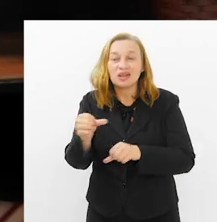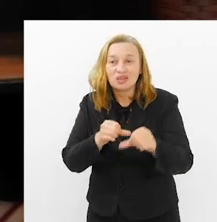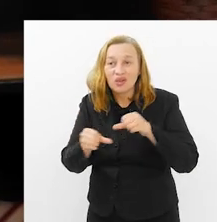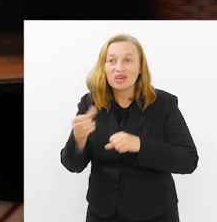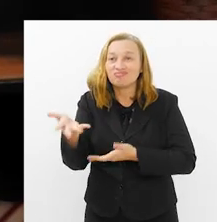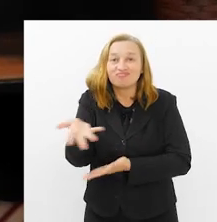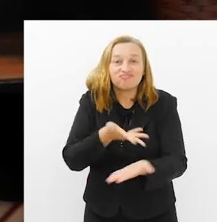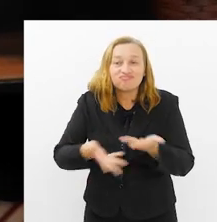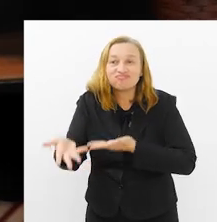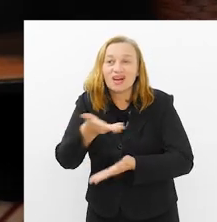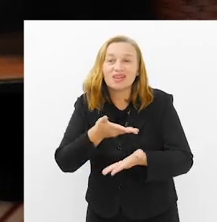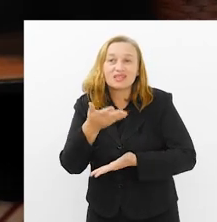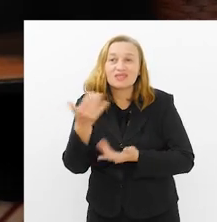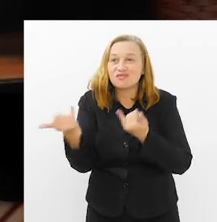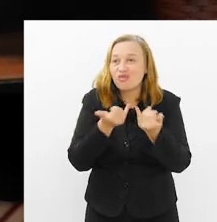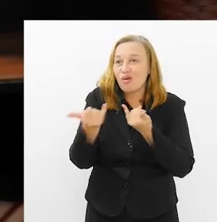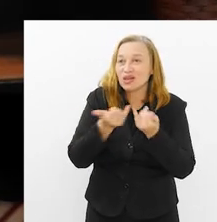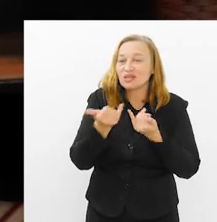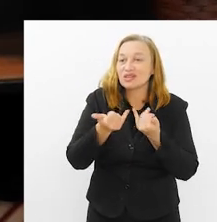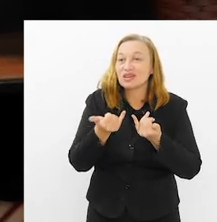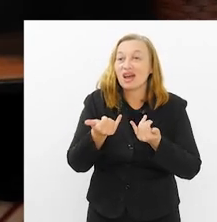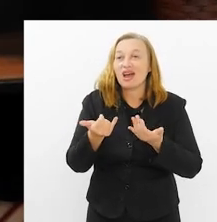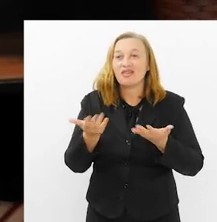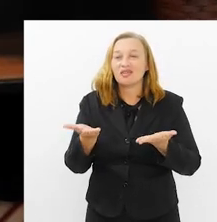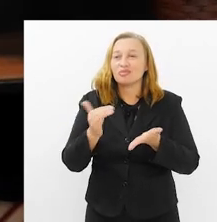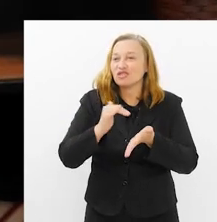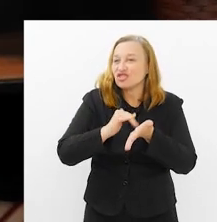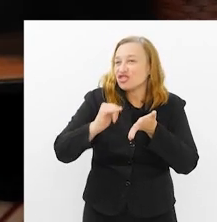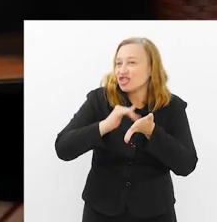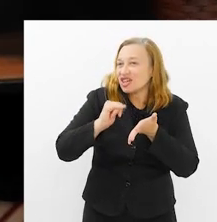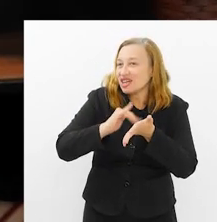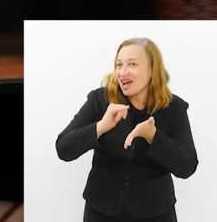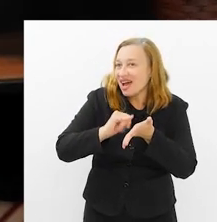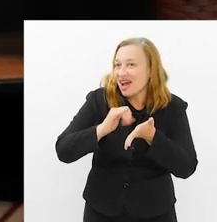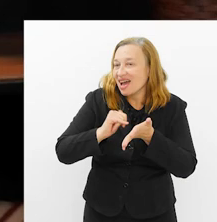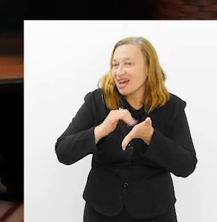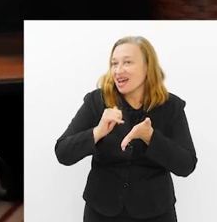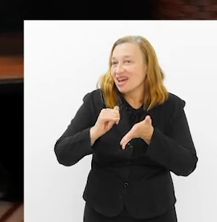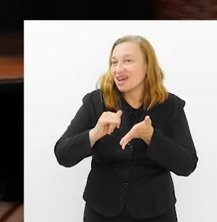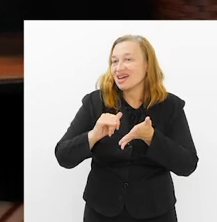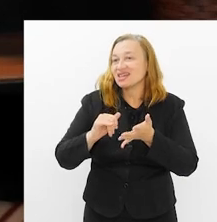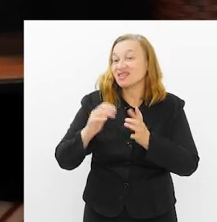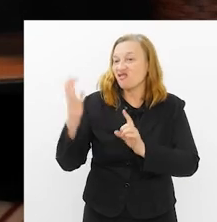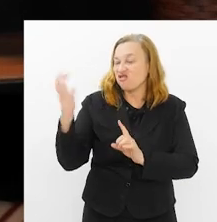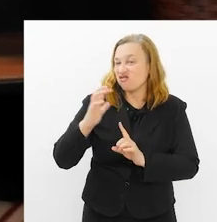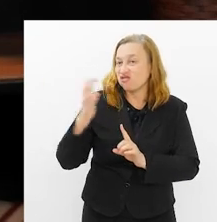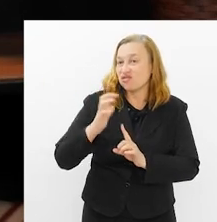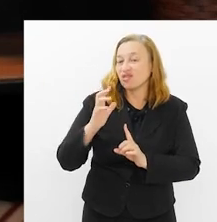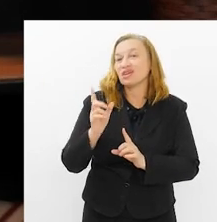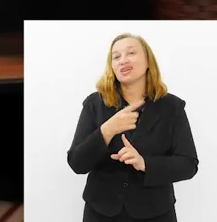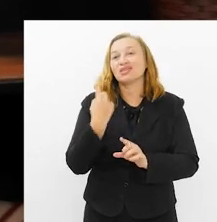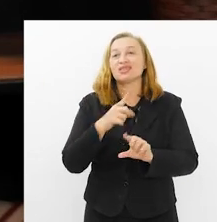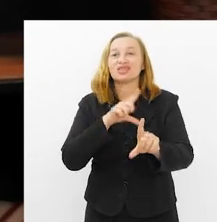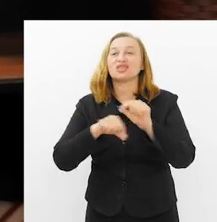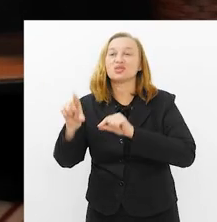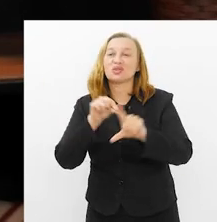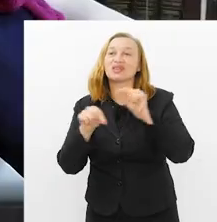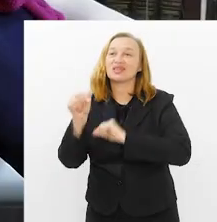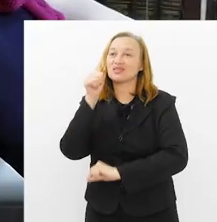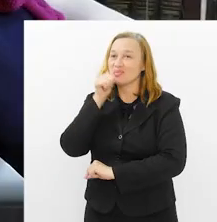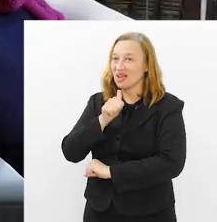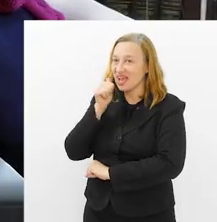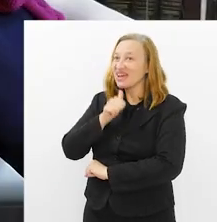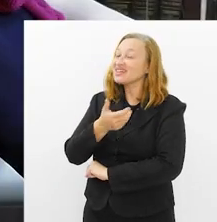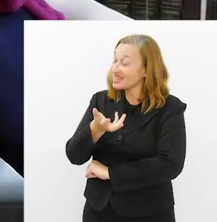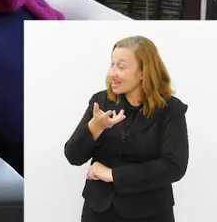vez, gostaria de agradecer pela troca, pelas informações e vamos tirar essa polêmica acerca das decisões,